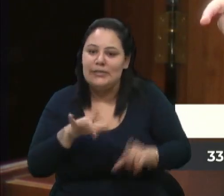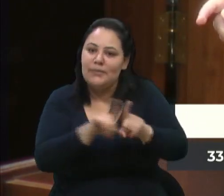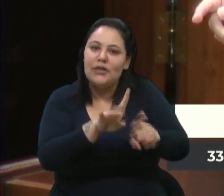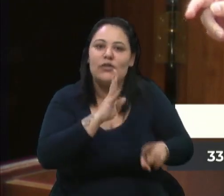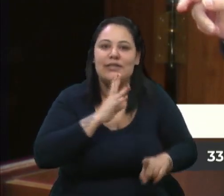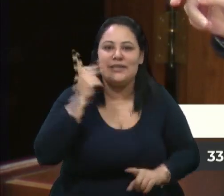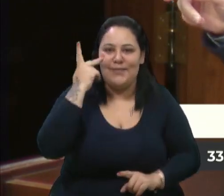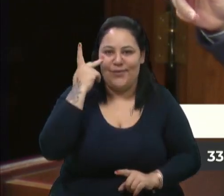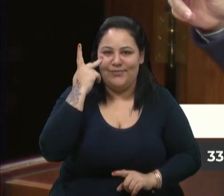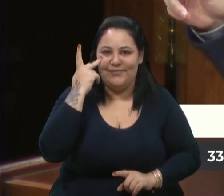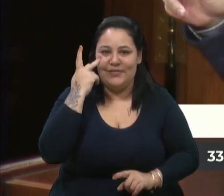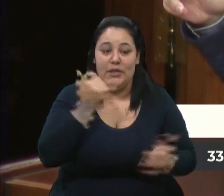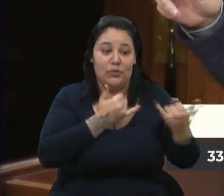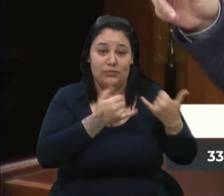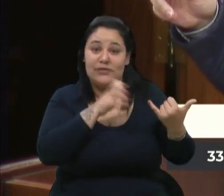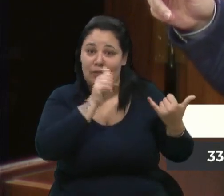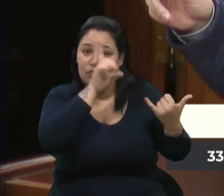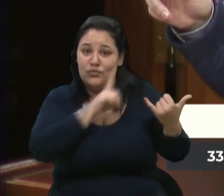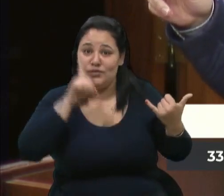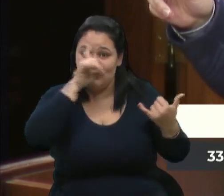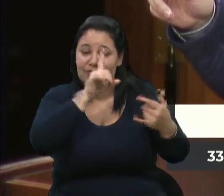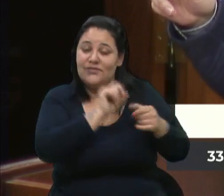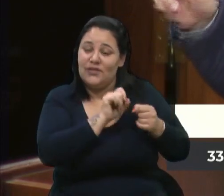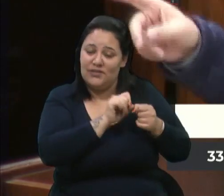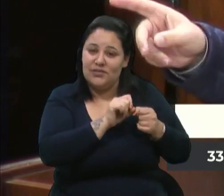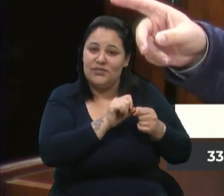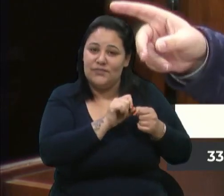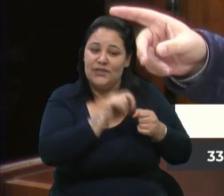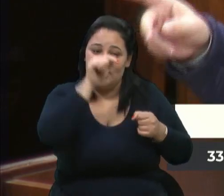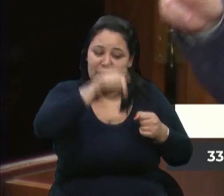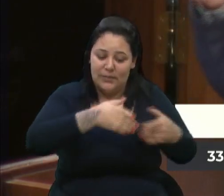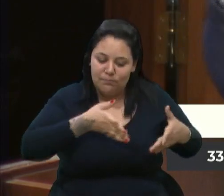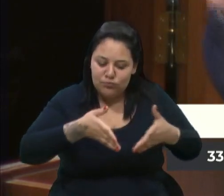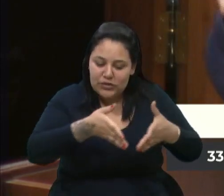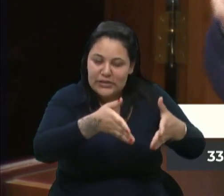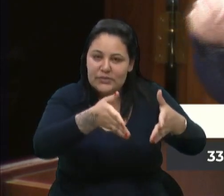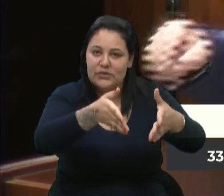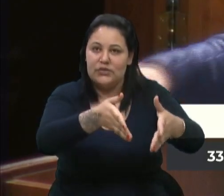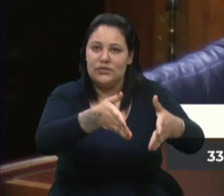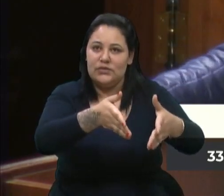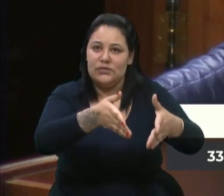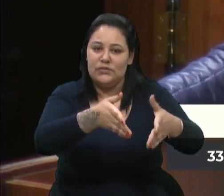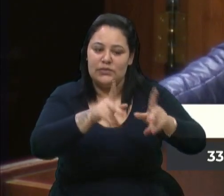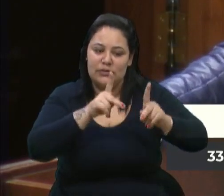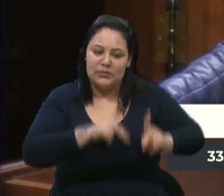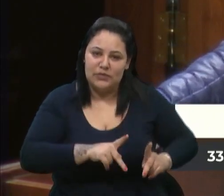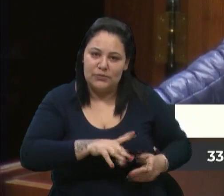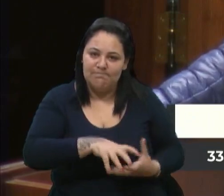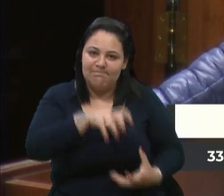vereadora Gladys, eles estão fazendo esse mesmo roteiro para os idosos.